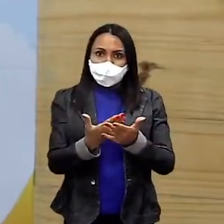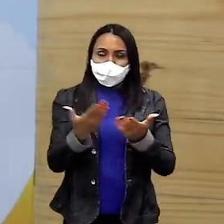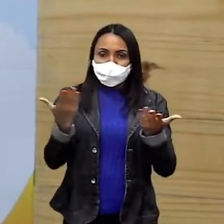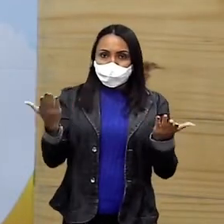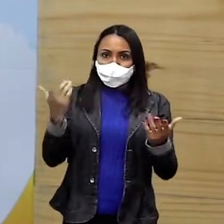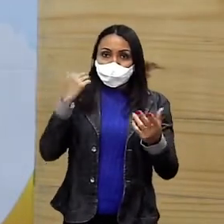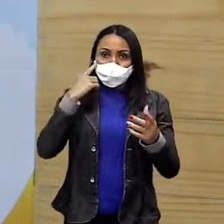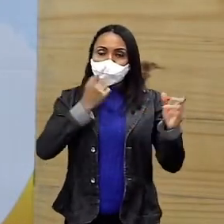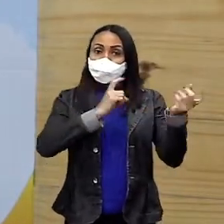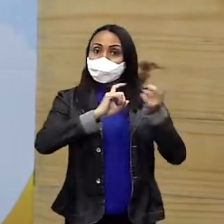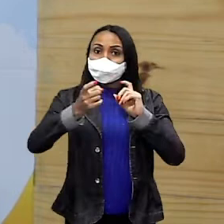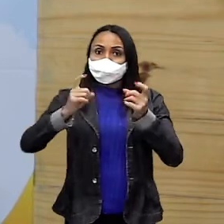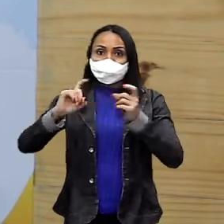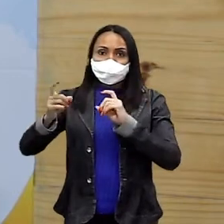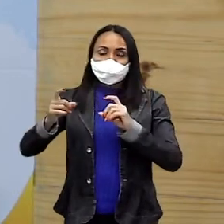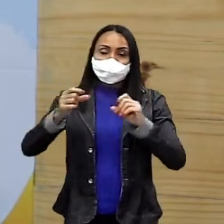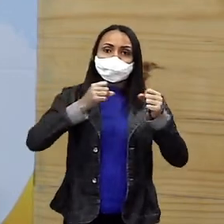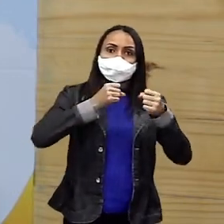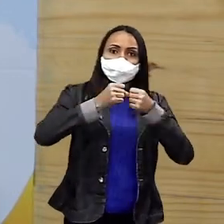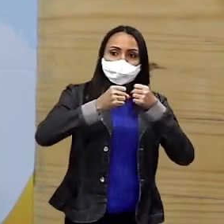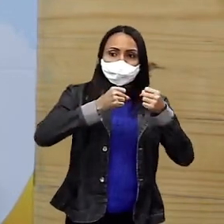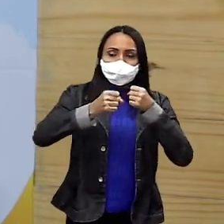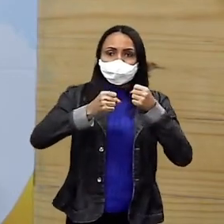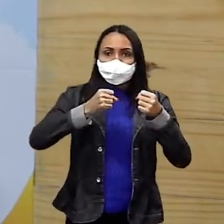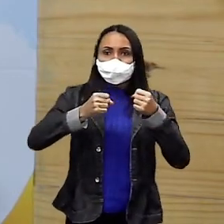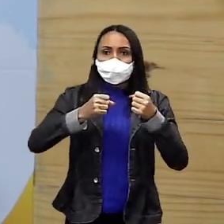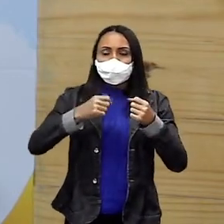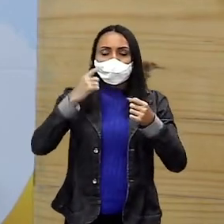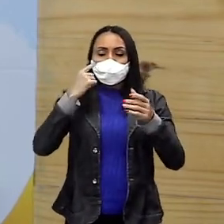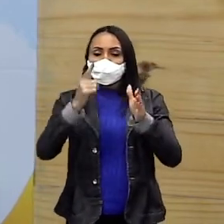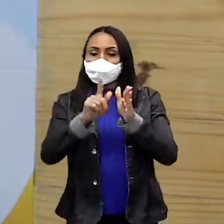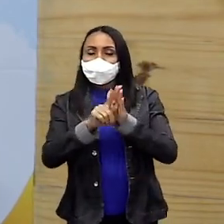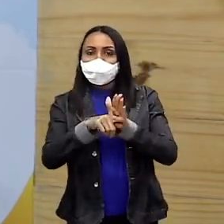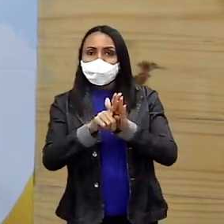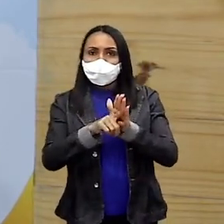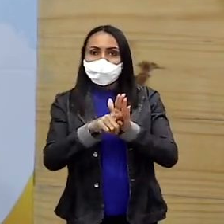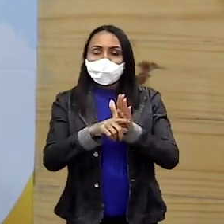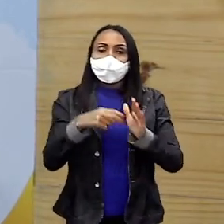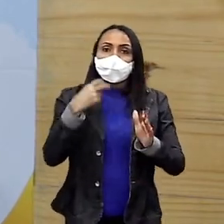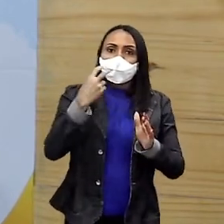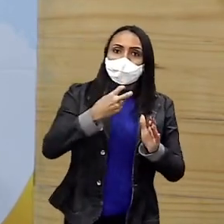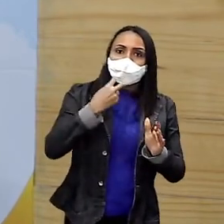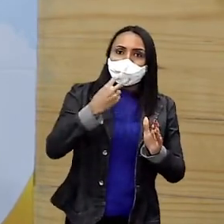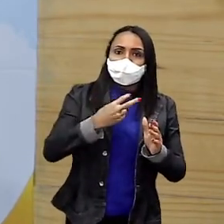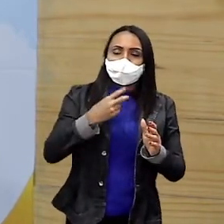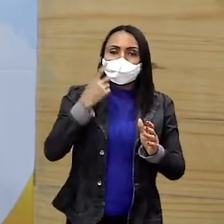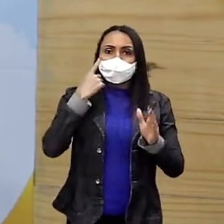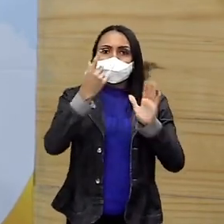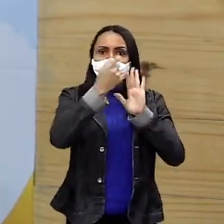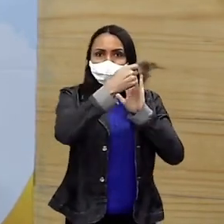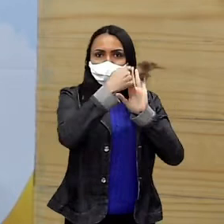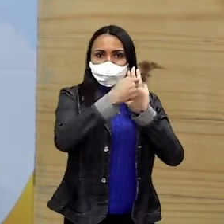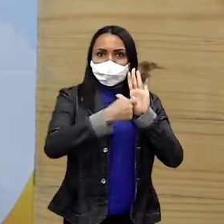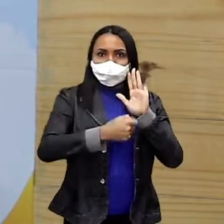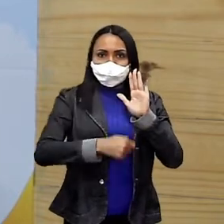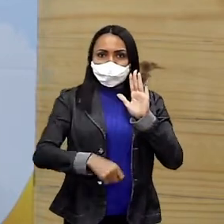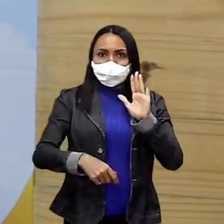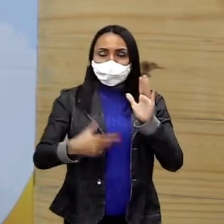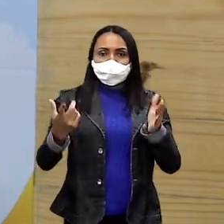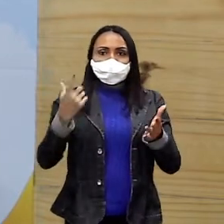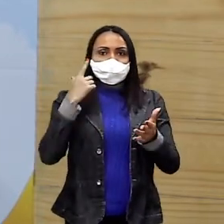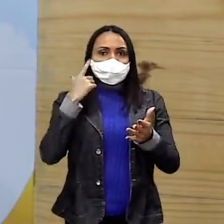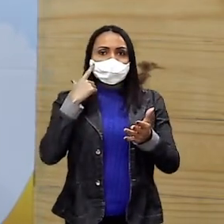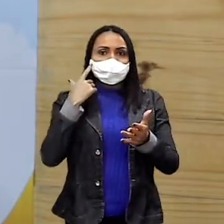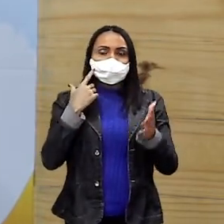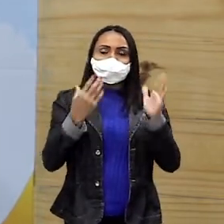hoje debatemos sobre a entrevista, este gênero, oral, escrito, as